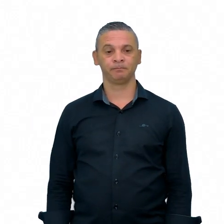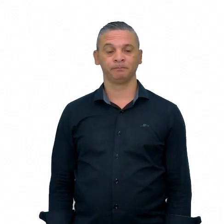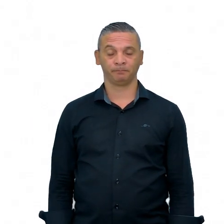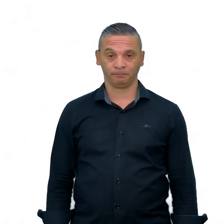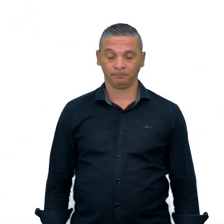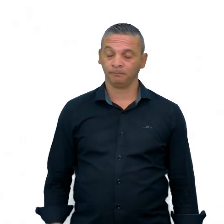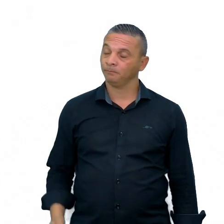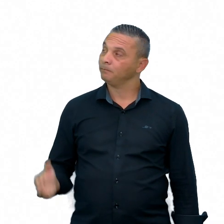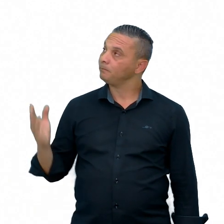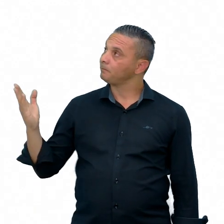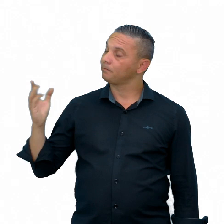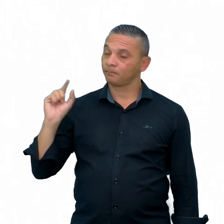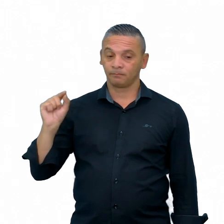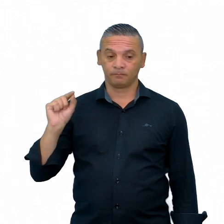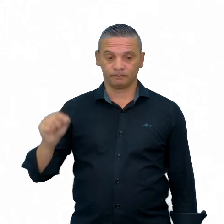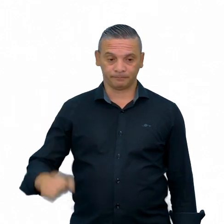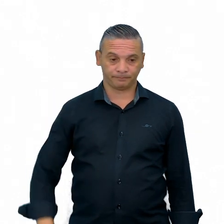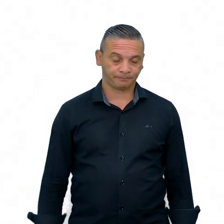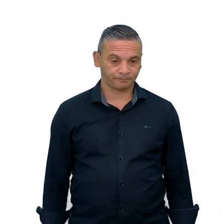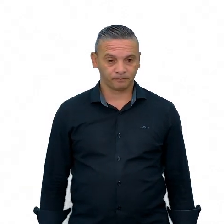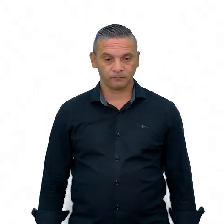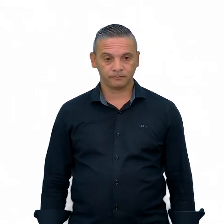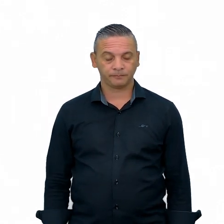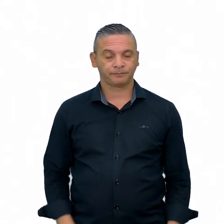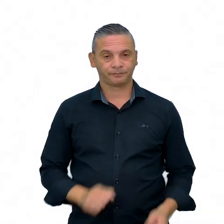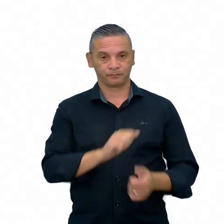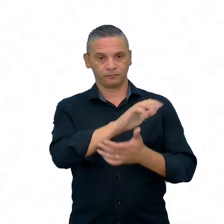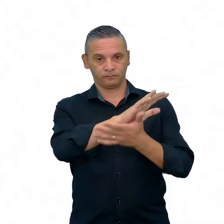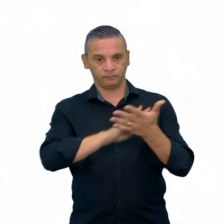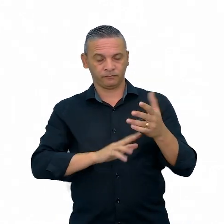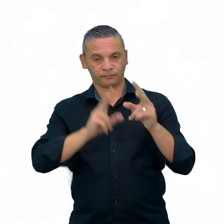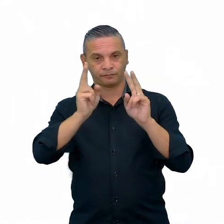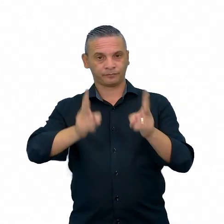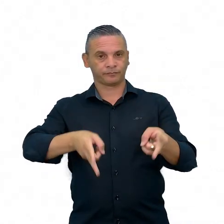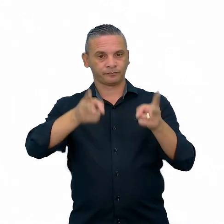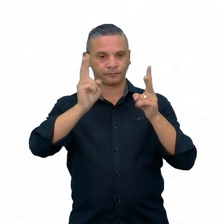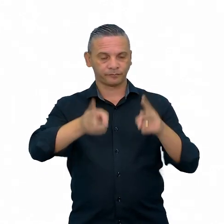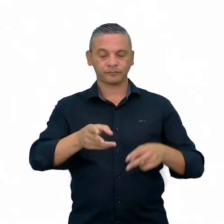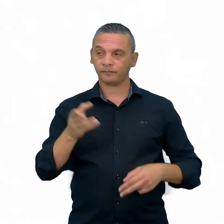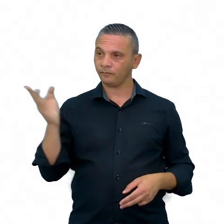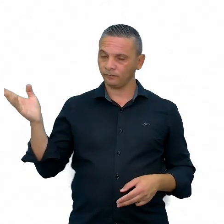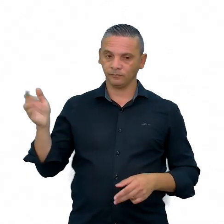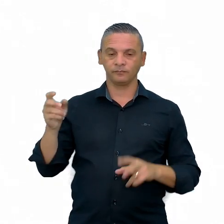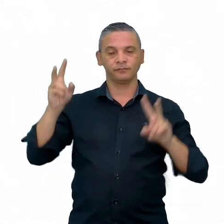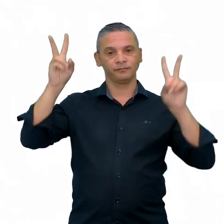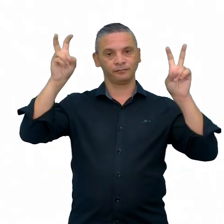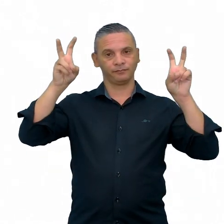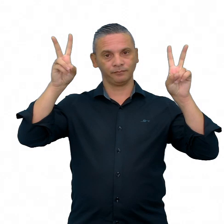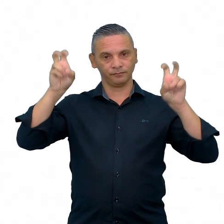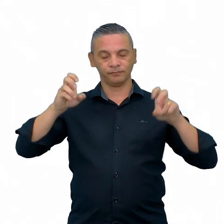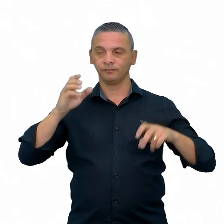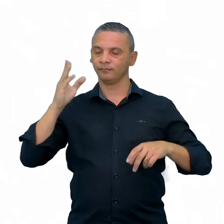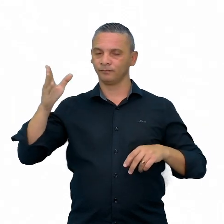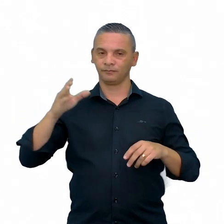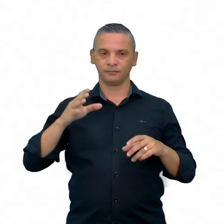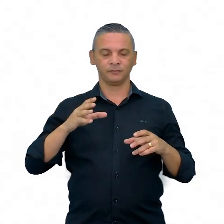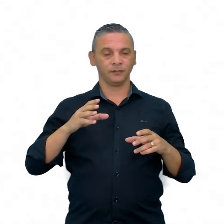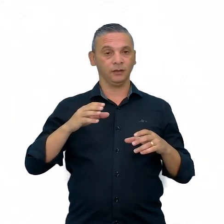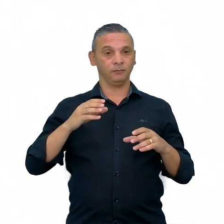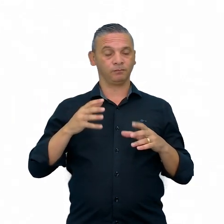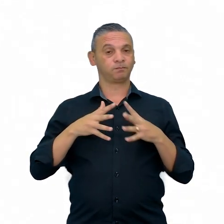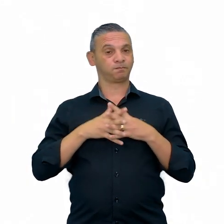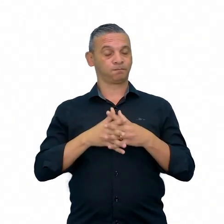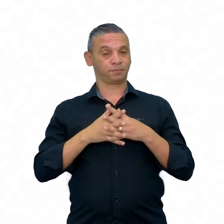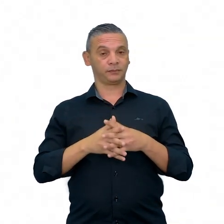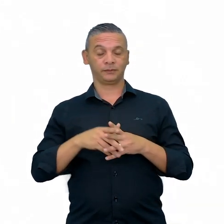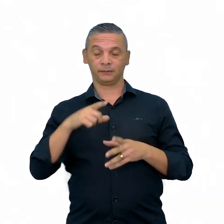Bom, retomando aqui, né, a nossa sequência de atividade, não esquecendo que é um assunto denso, né? Nós temos